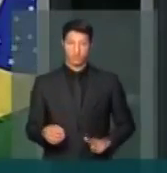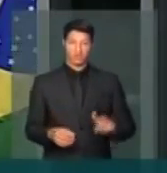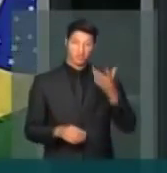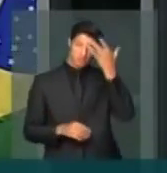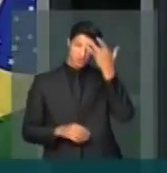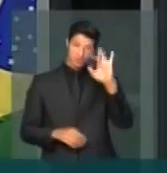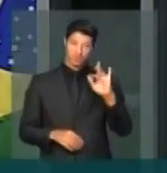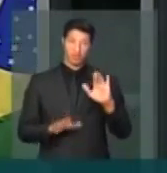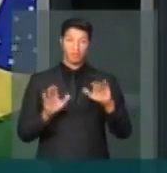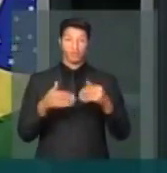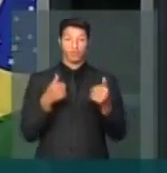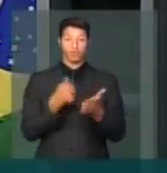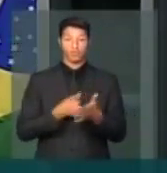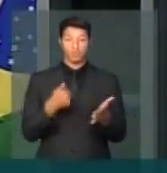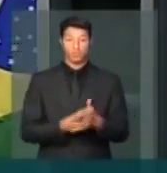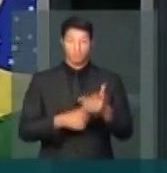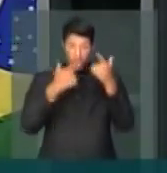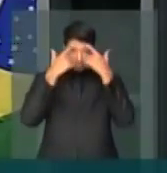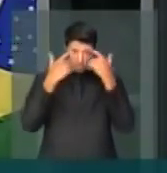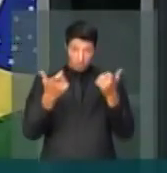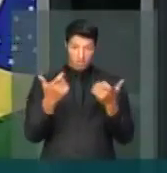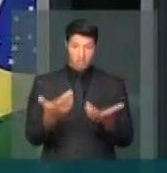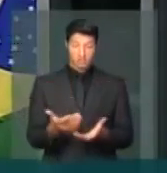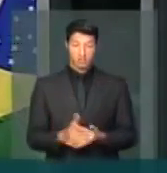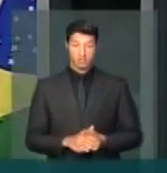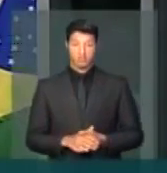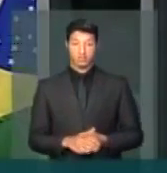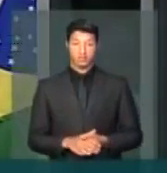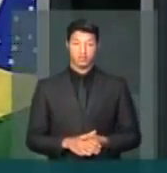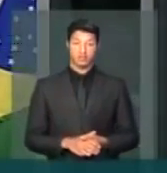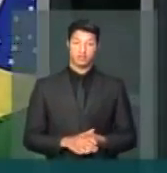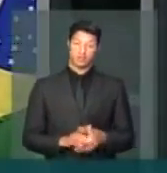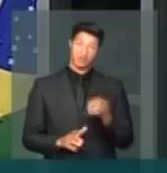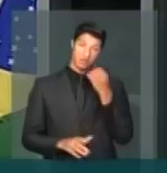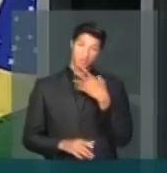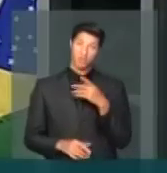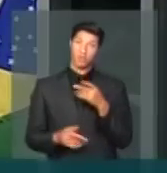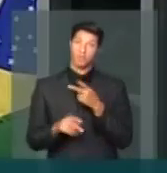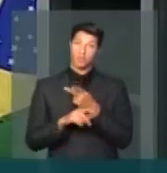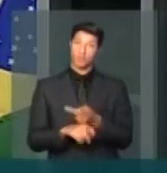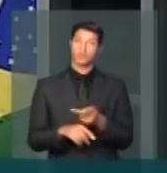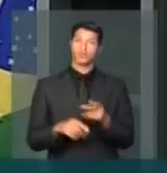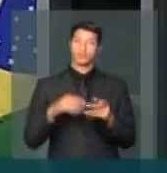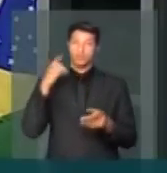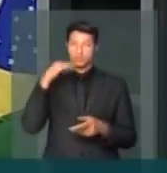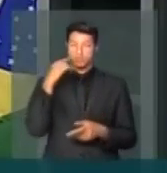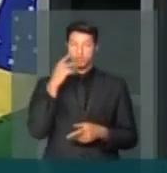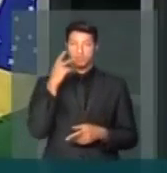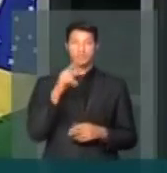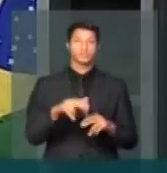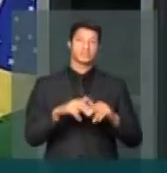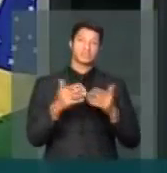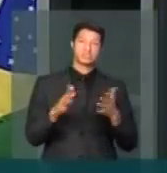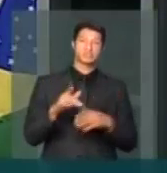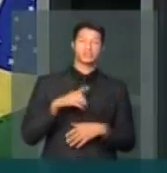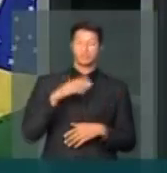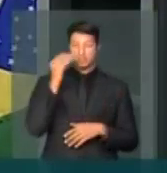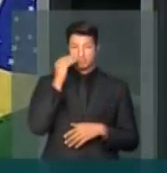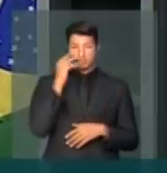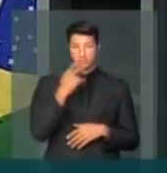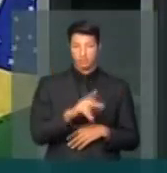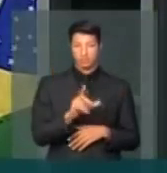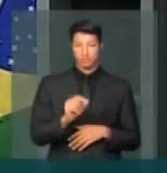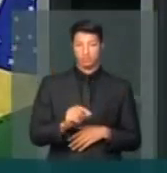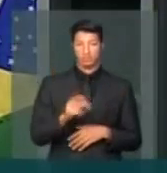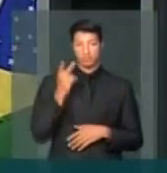não sabe como combater a violência e a criminalidade, é bom que procure os parlamentares que pelo menos têm experiência nisso.